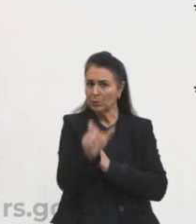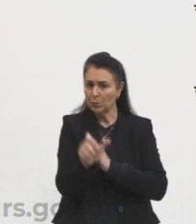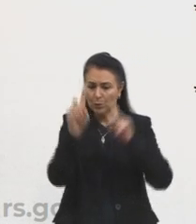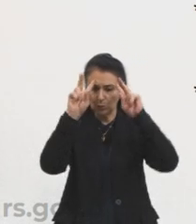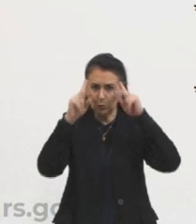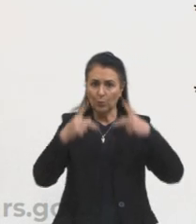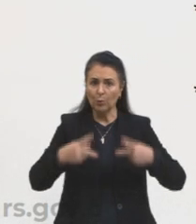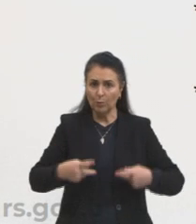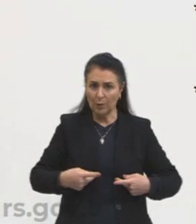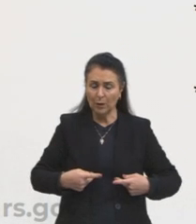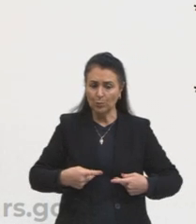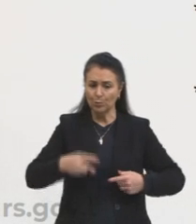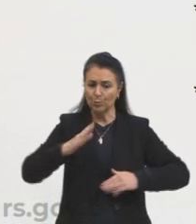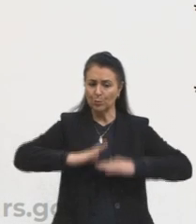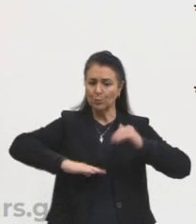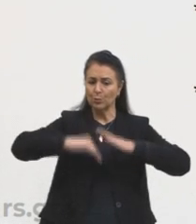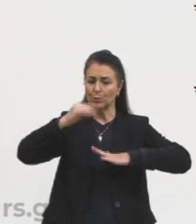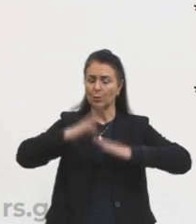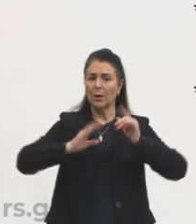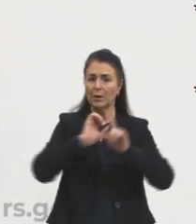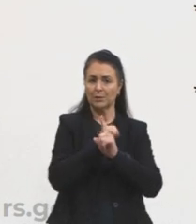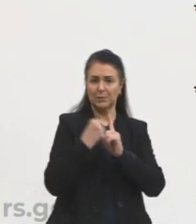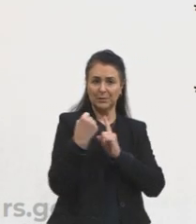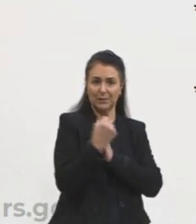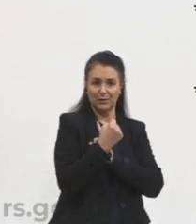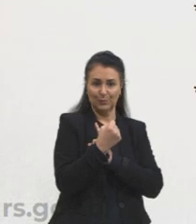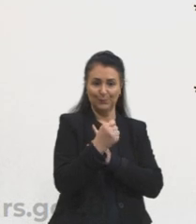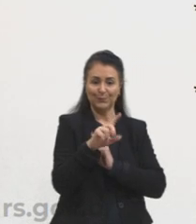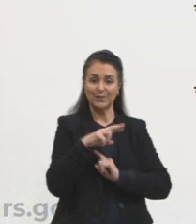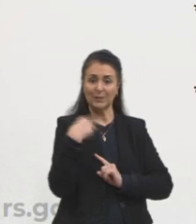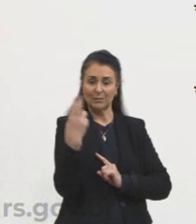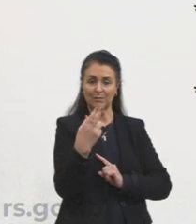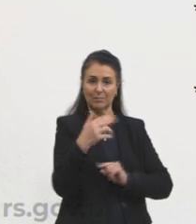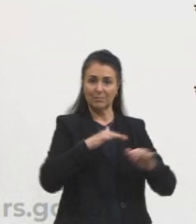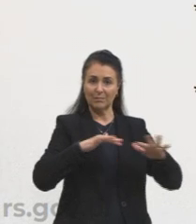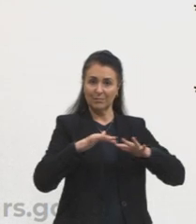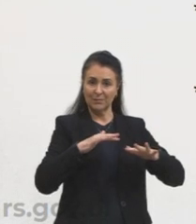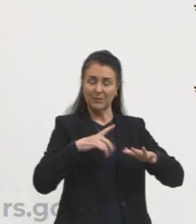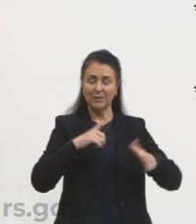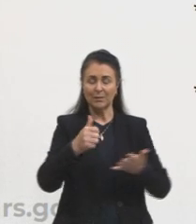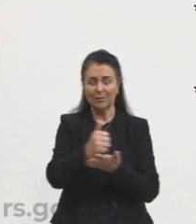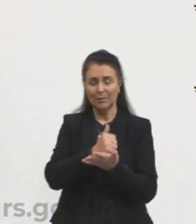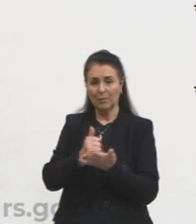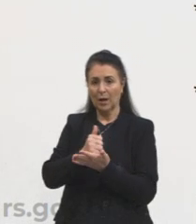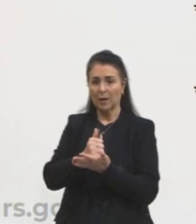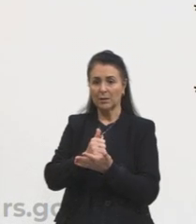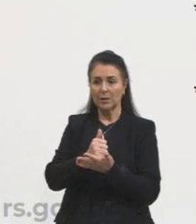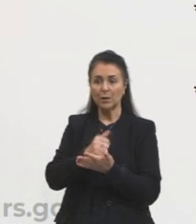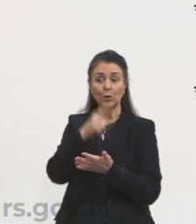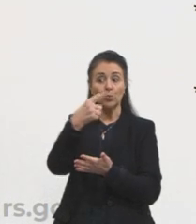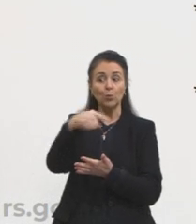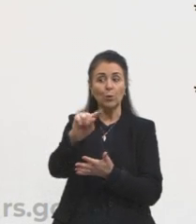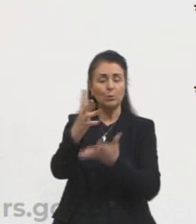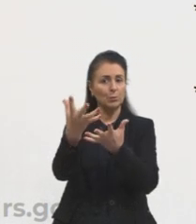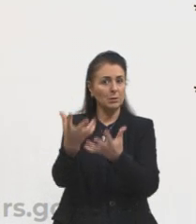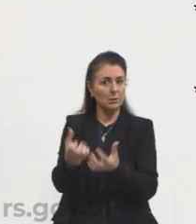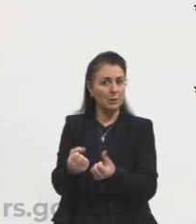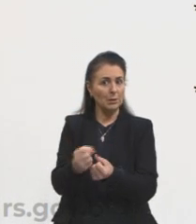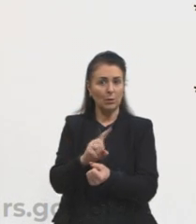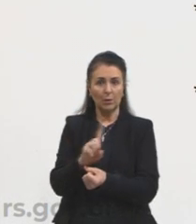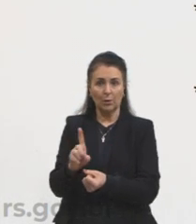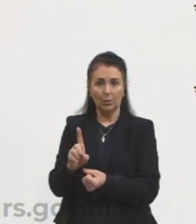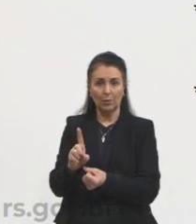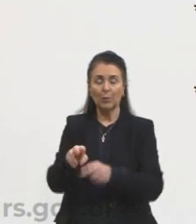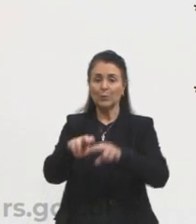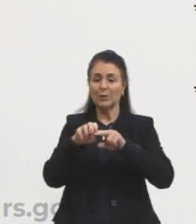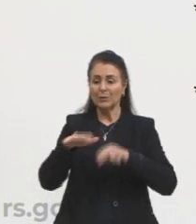que constroem a sociedade e As Nossas ações são baseadas na aprovação dos outros né então é só a